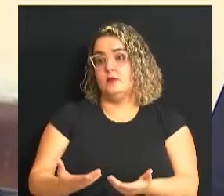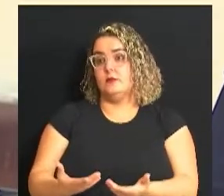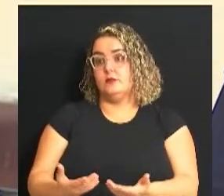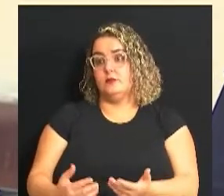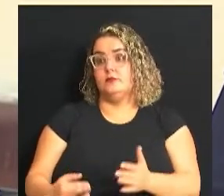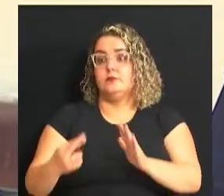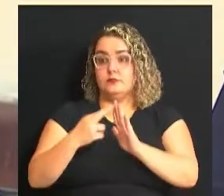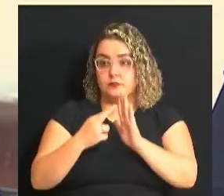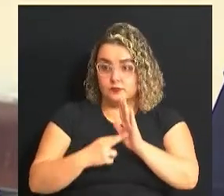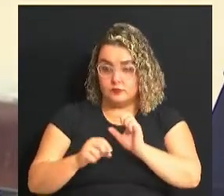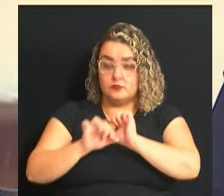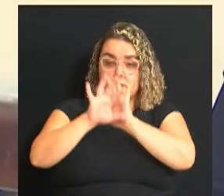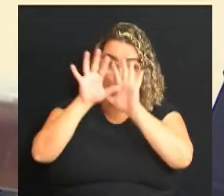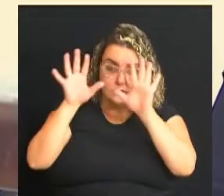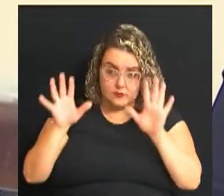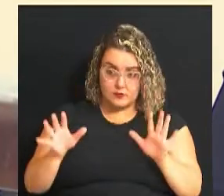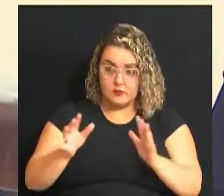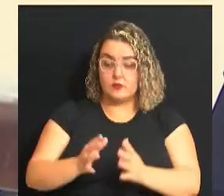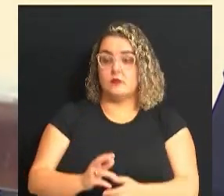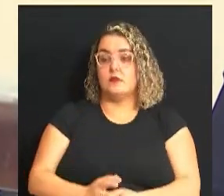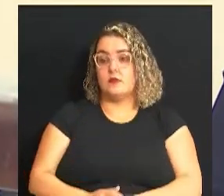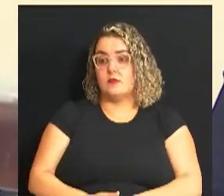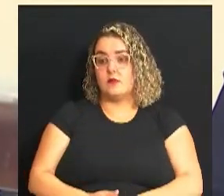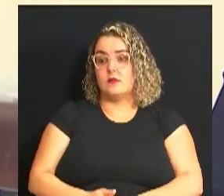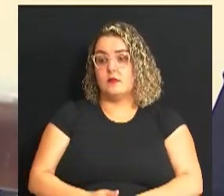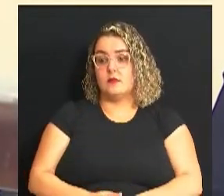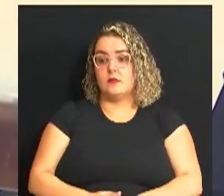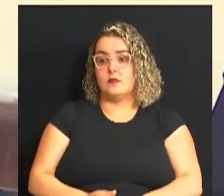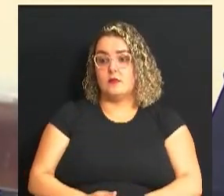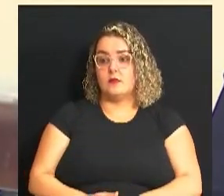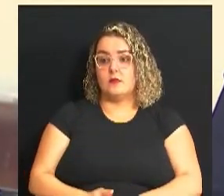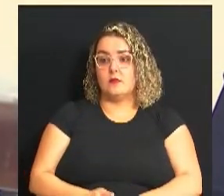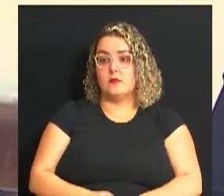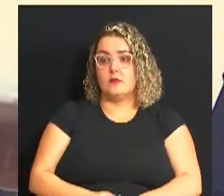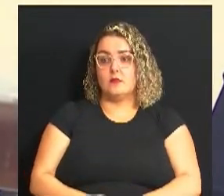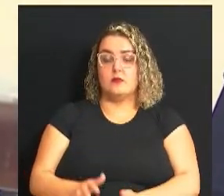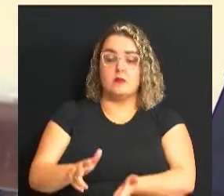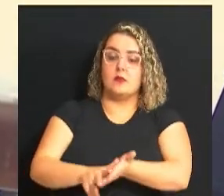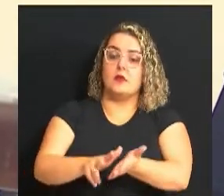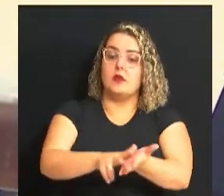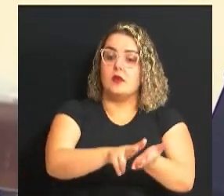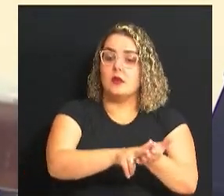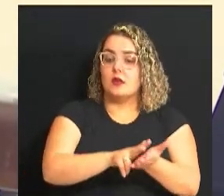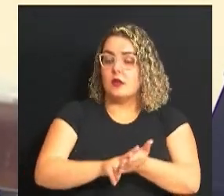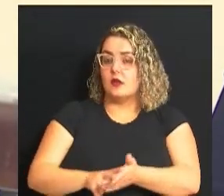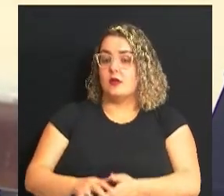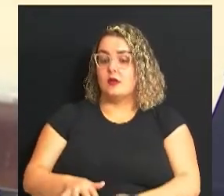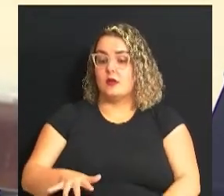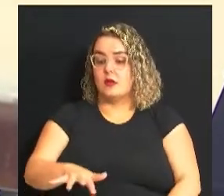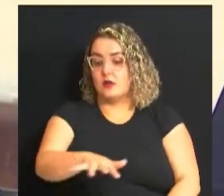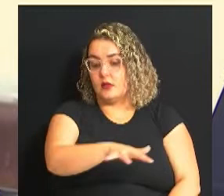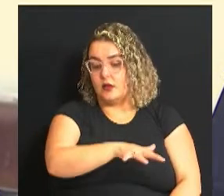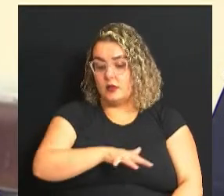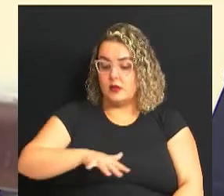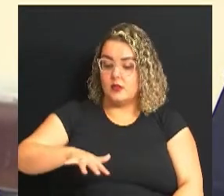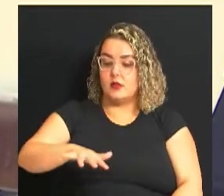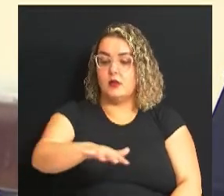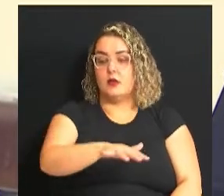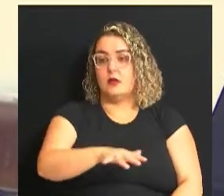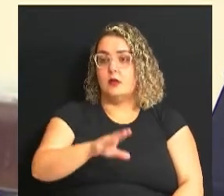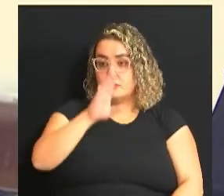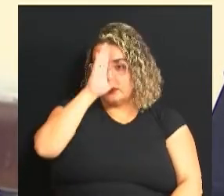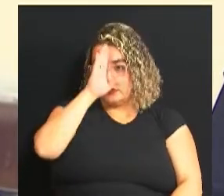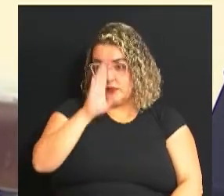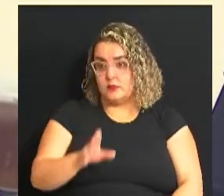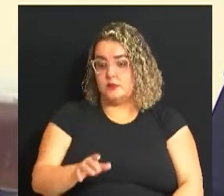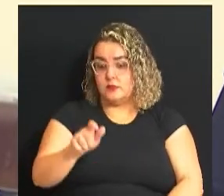mais claras para atingir, para regulamentar essas situações, especialmente essas situações em que a pessoa